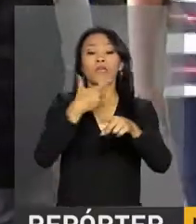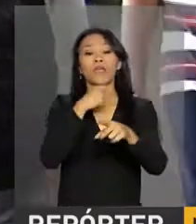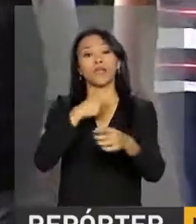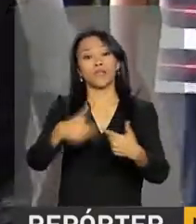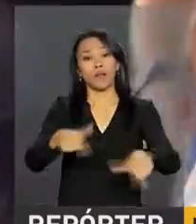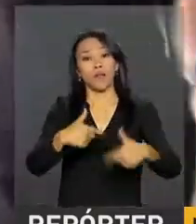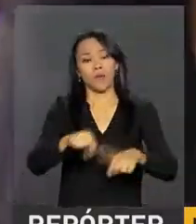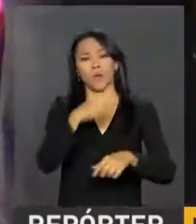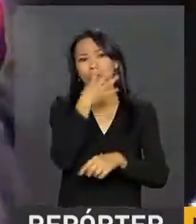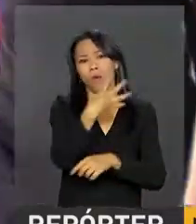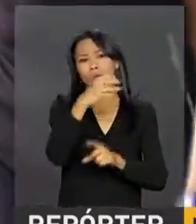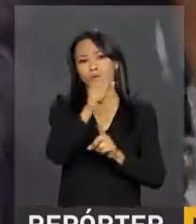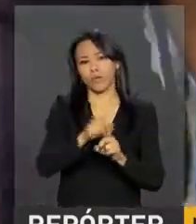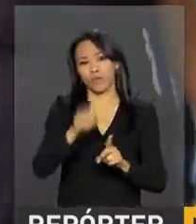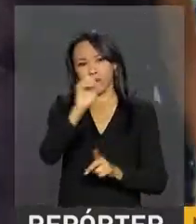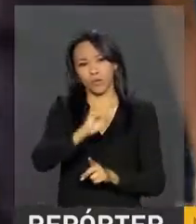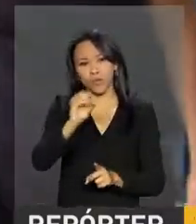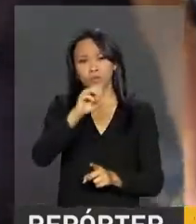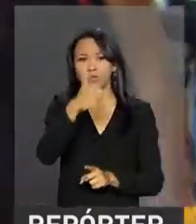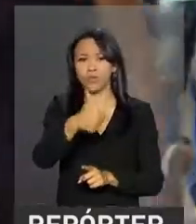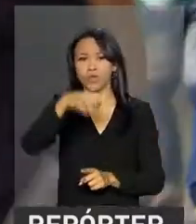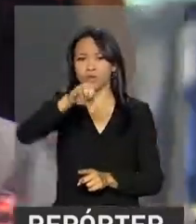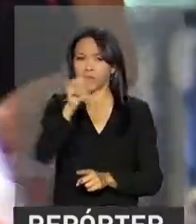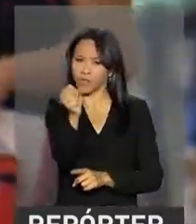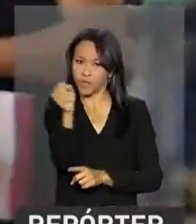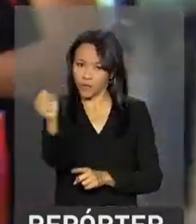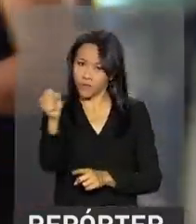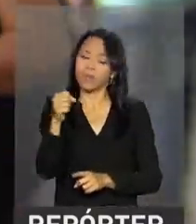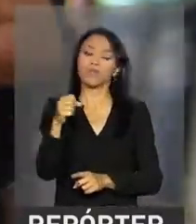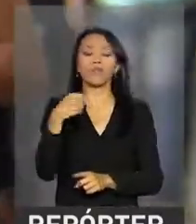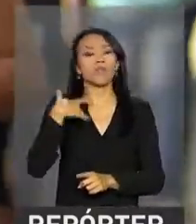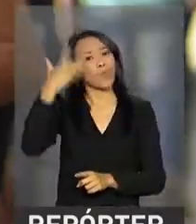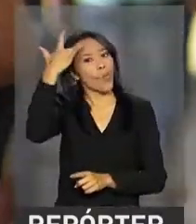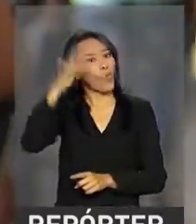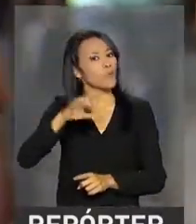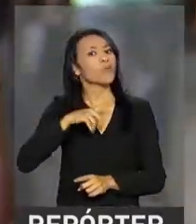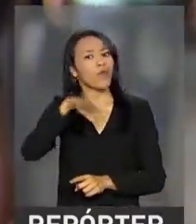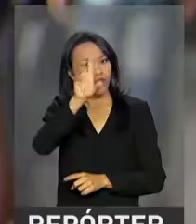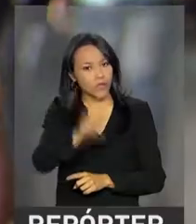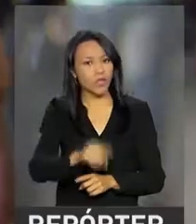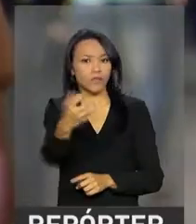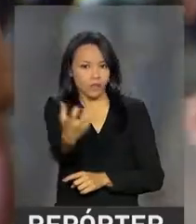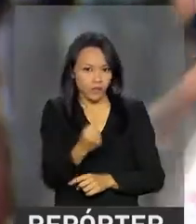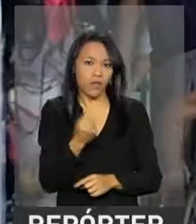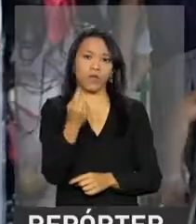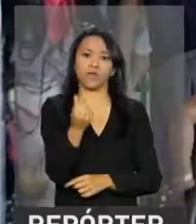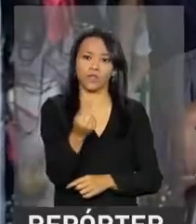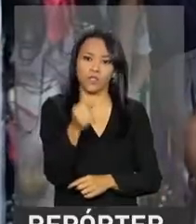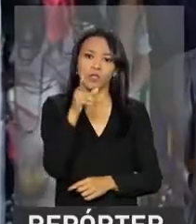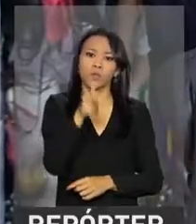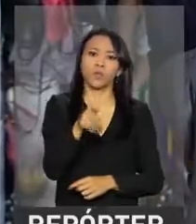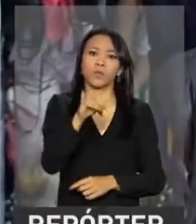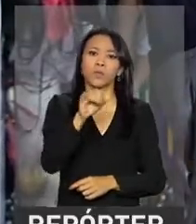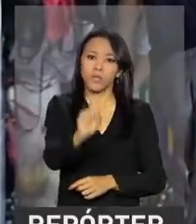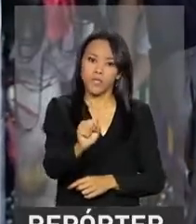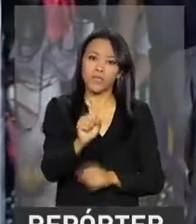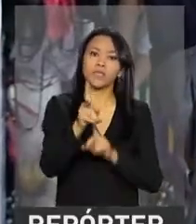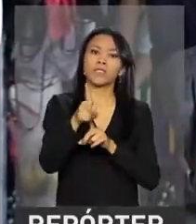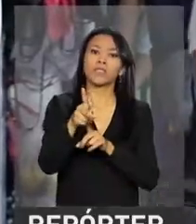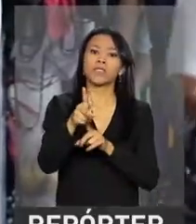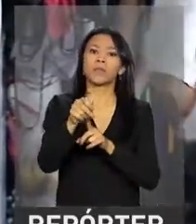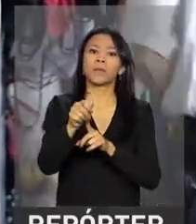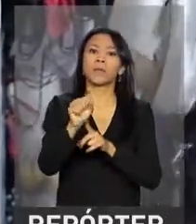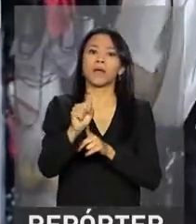de outubro de 1988 pode não saber que tem direito ao saque dos recursos do pis pasep contribuição das empresas